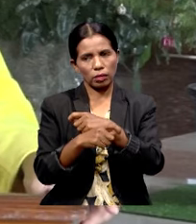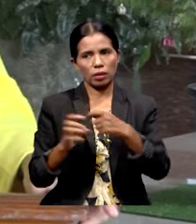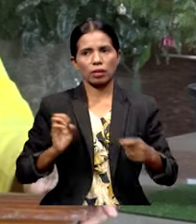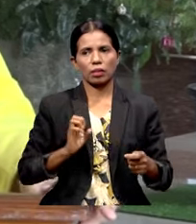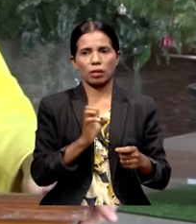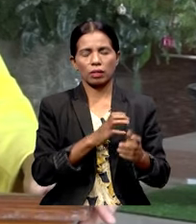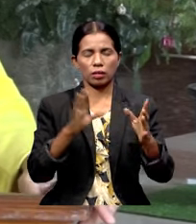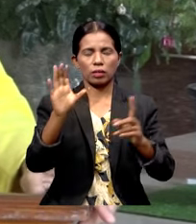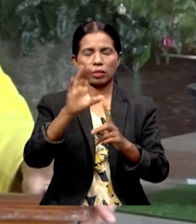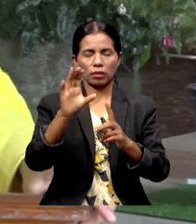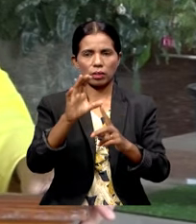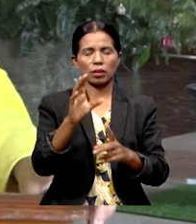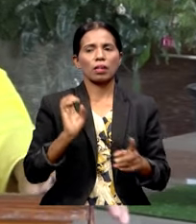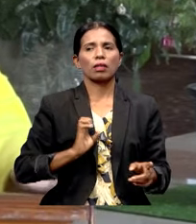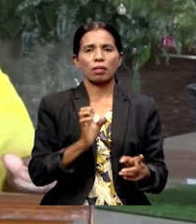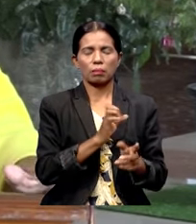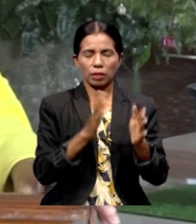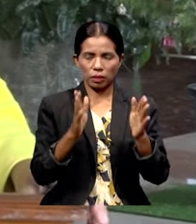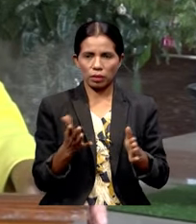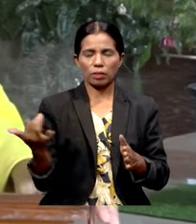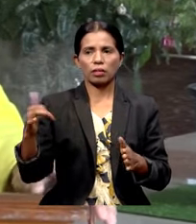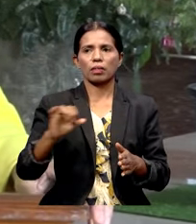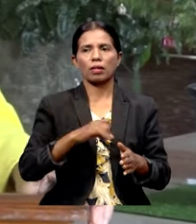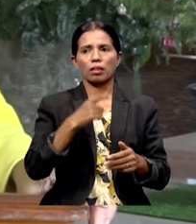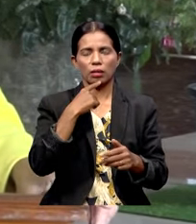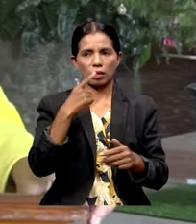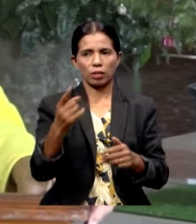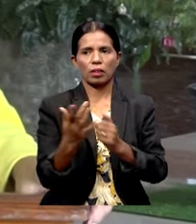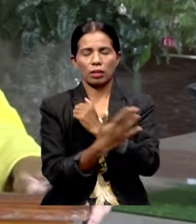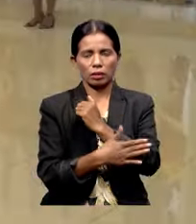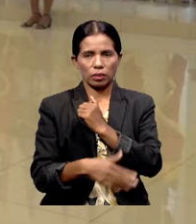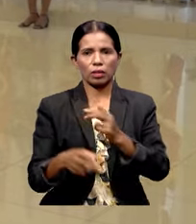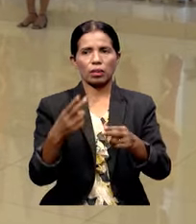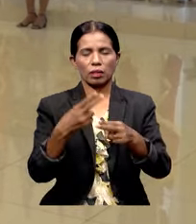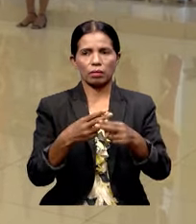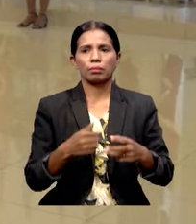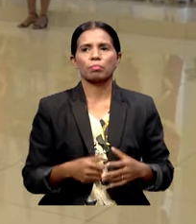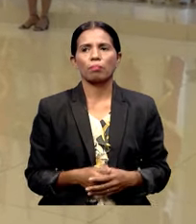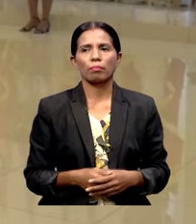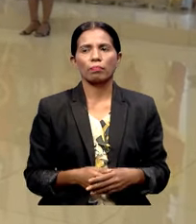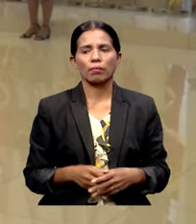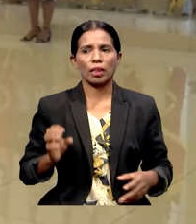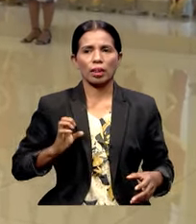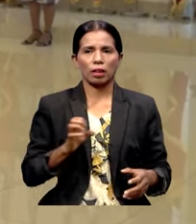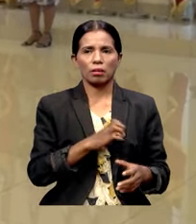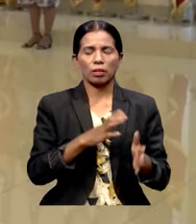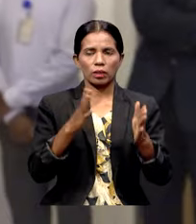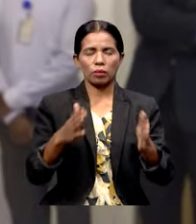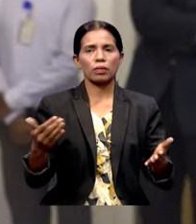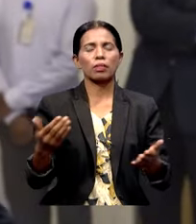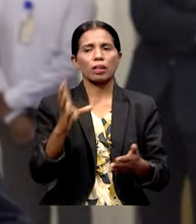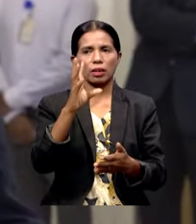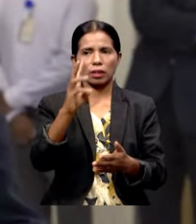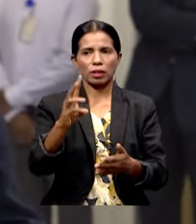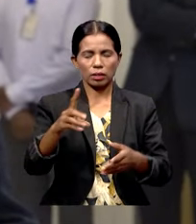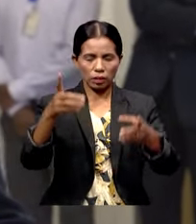chefe de missão embaixadores tinha parte em Sernabe que ohen hoteme país Sirenia Nara. Entretanto, embaixador Fon Nainen se